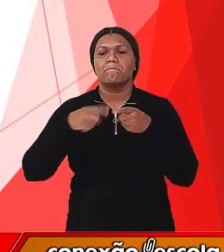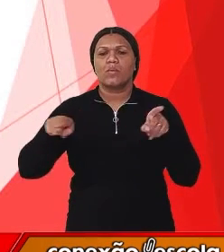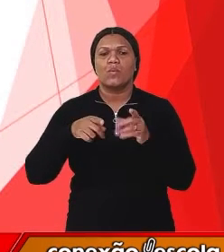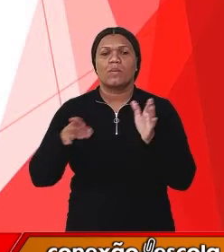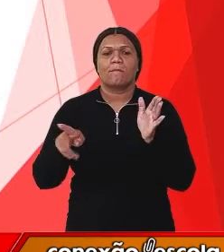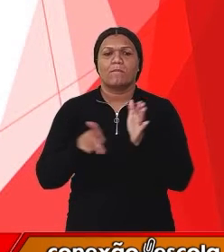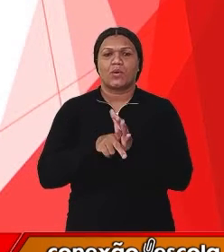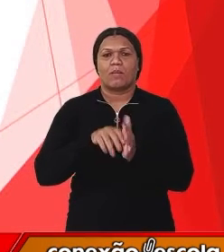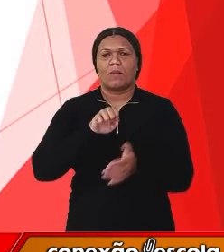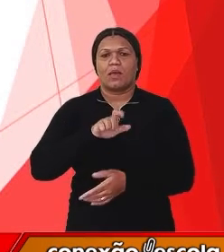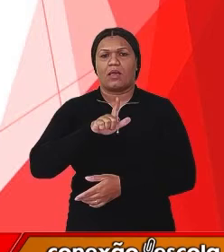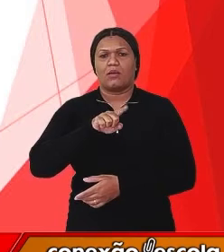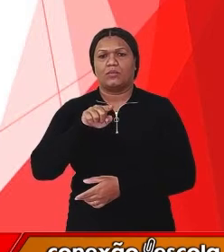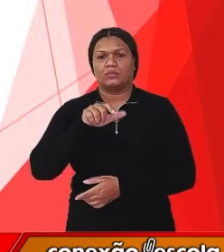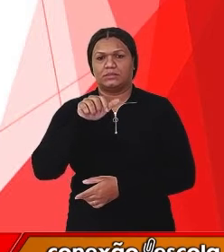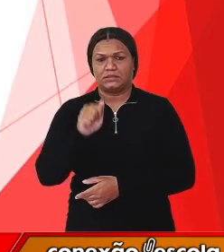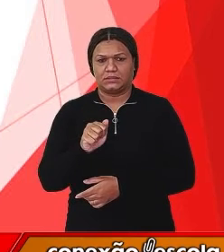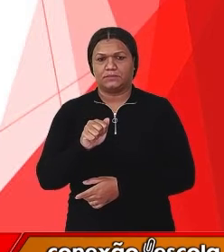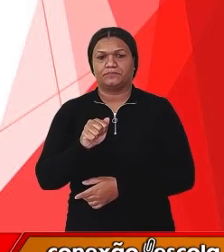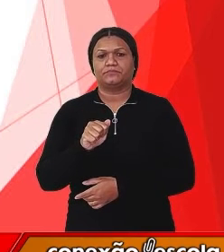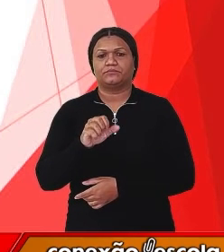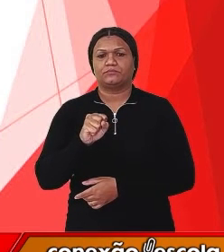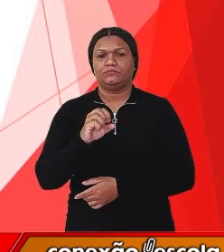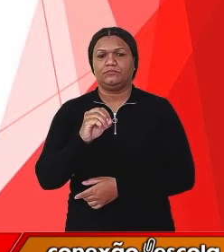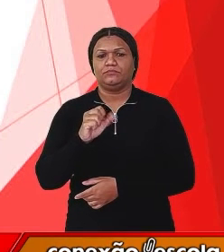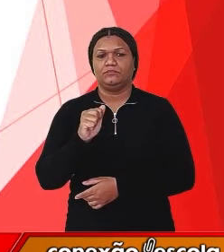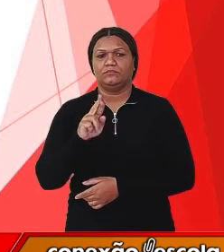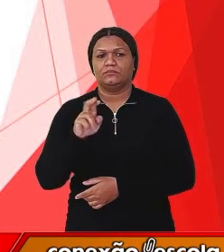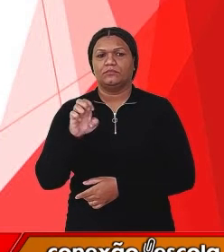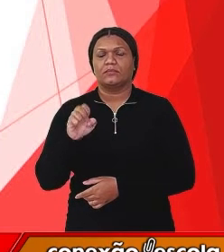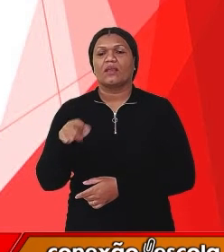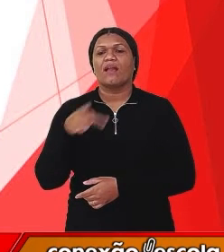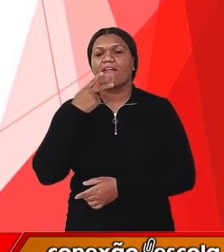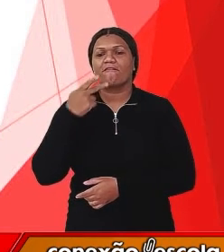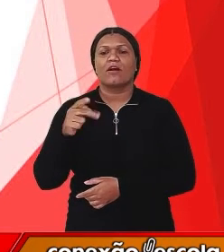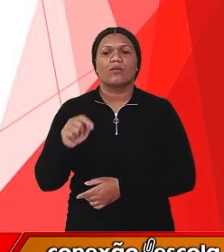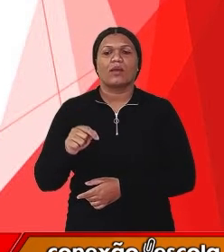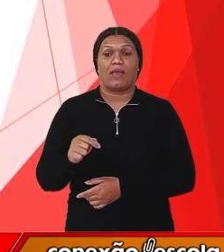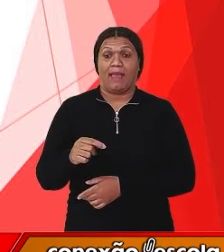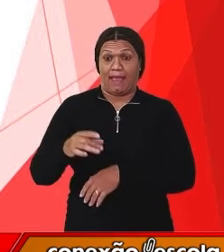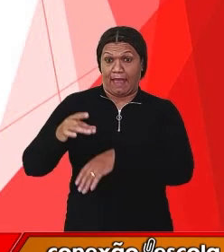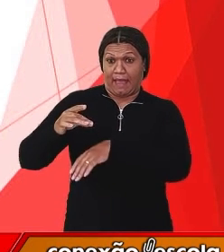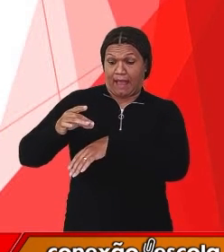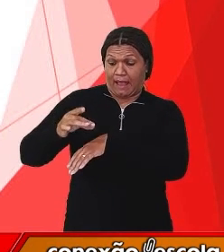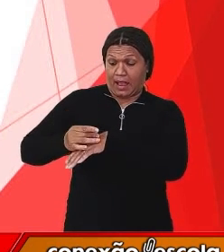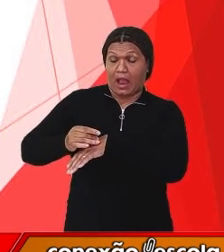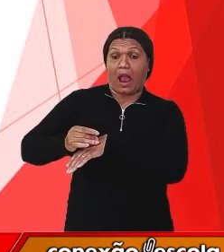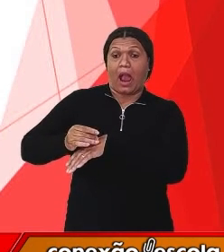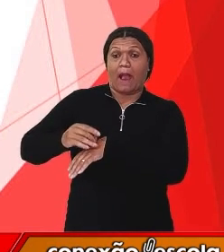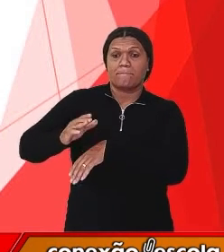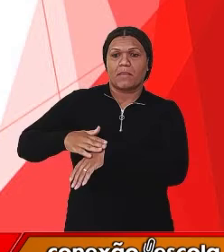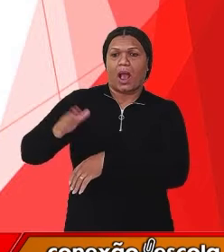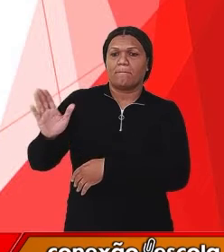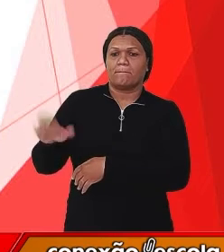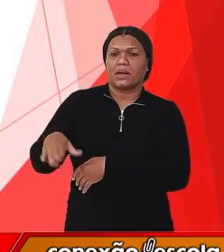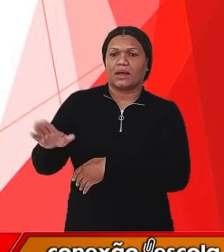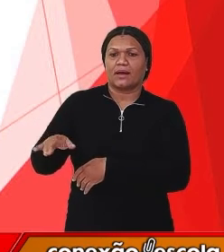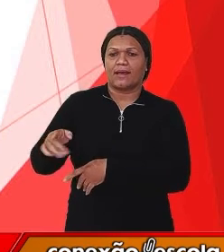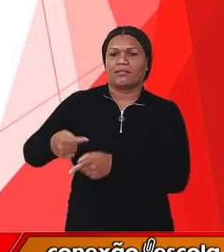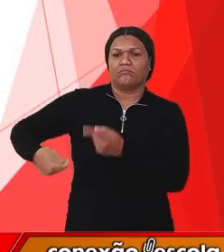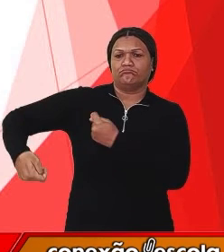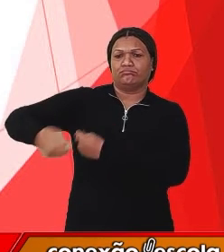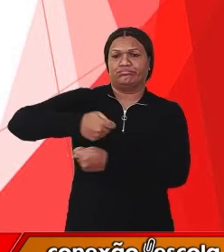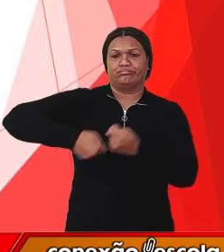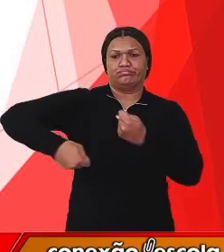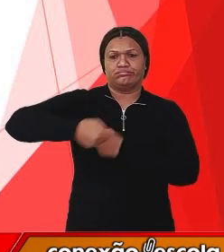Soares, onde ela diz: a carne mais barata do mercado é a carne negra, que vai